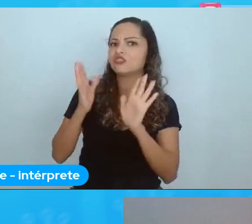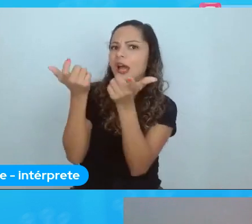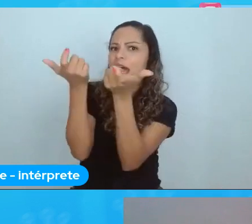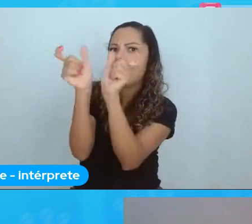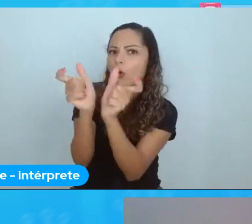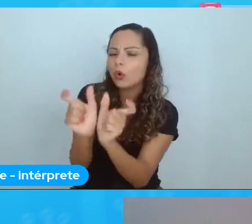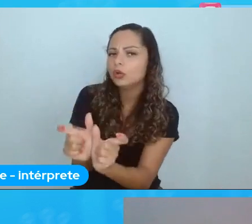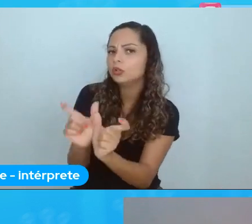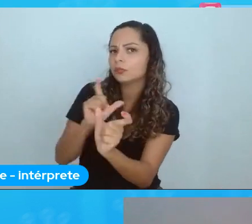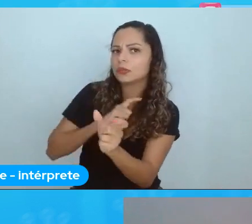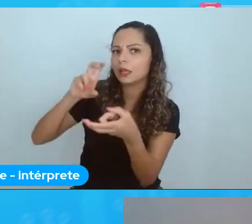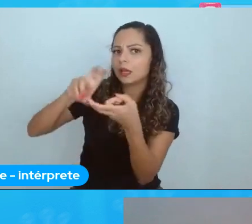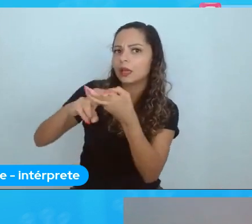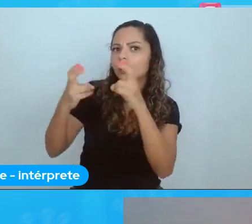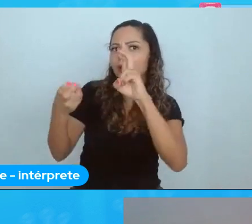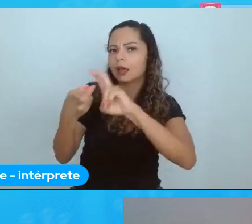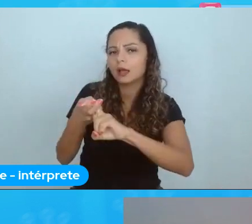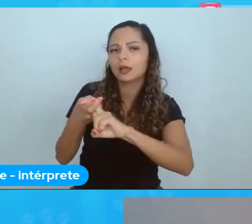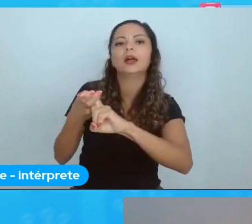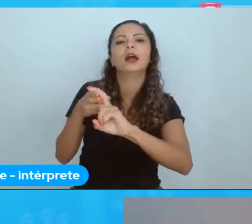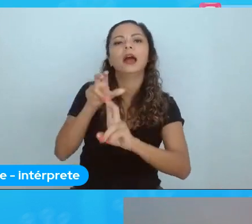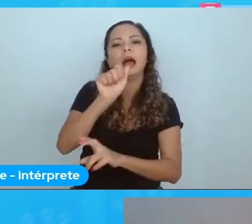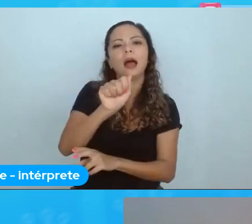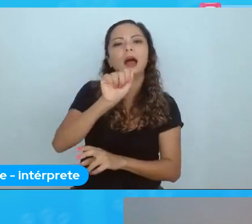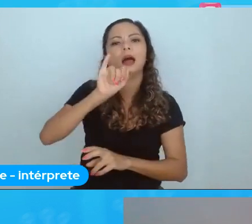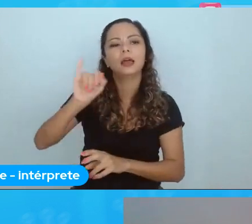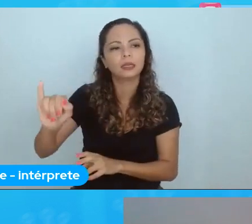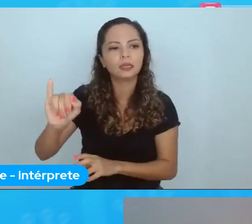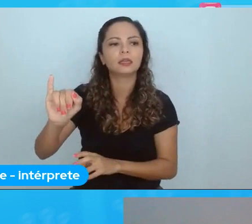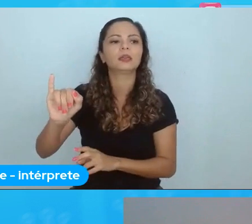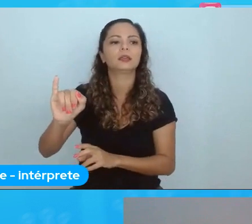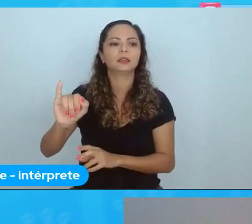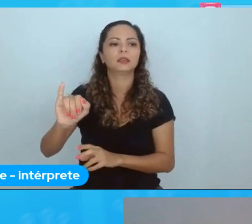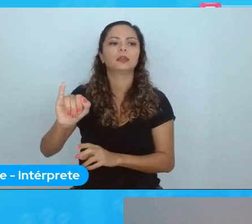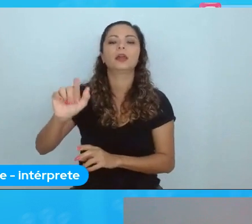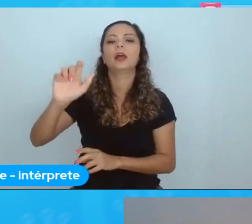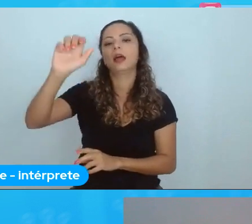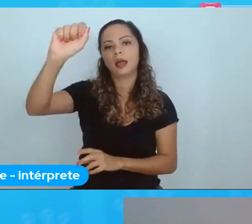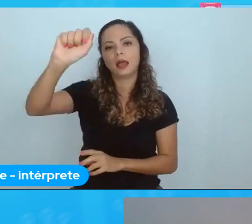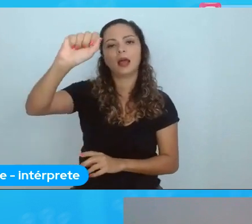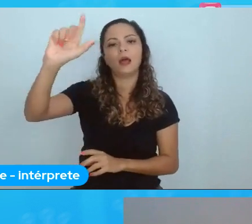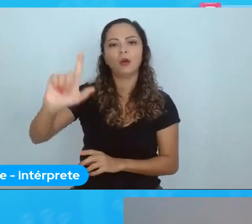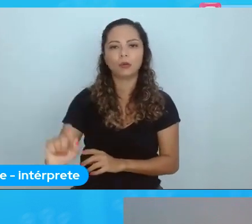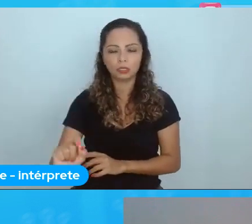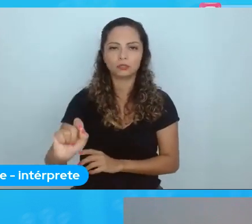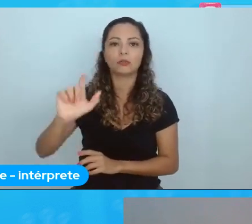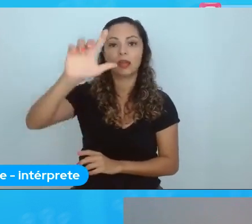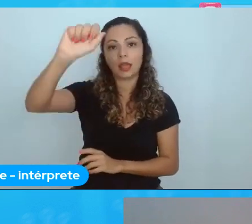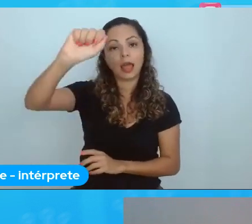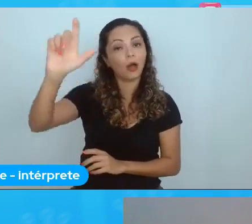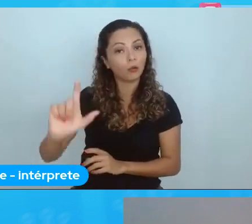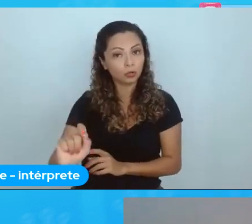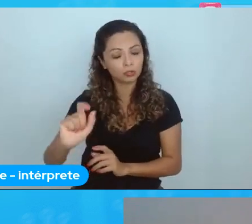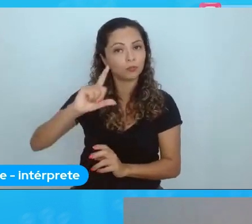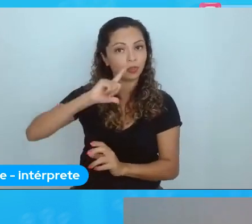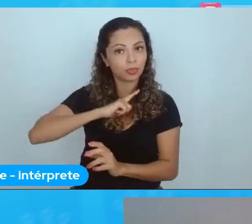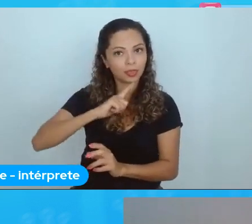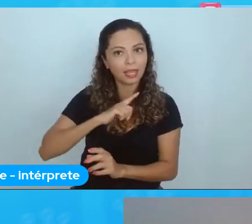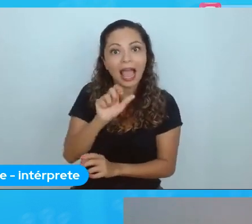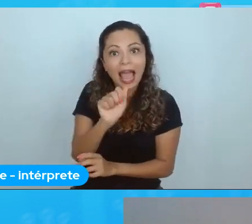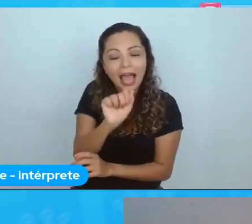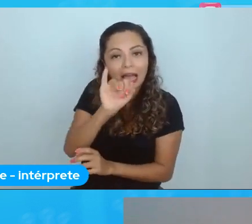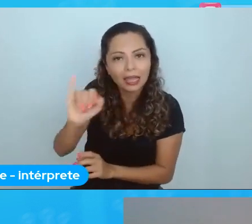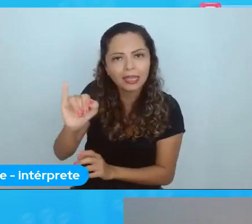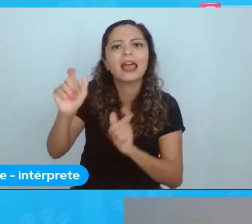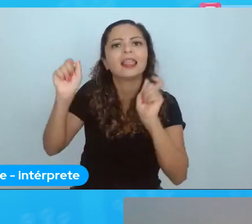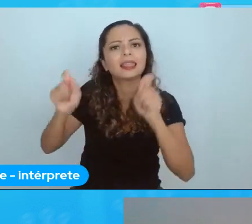de inteligência artificial que gera música de alguma forma e tal, tudo dá ali. Mas ali, apesar de não ser inteligência